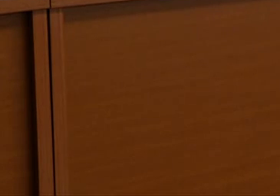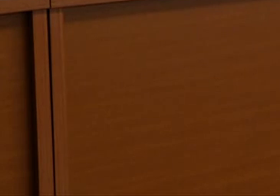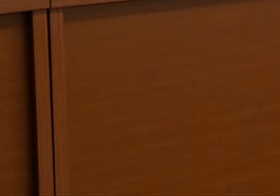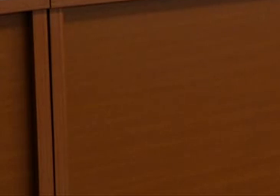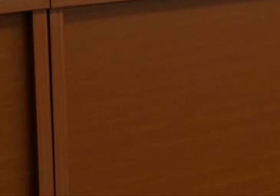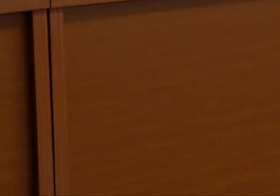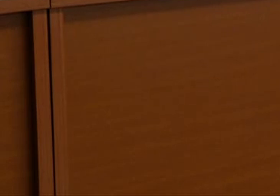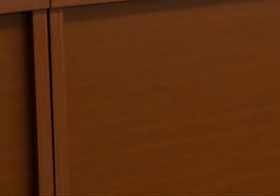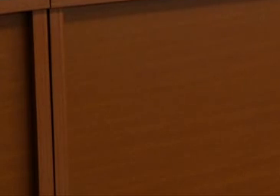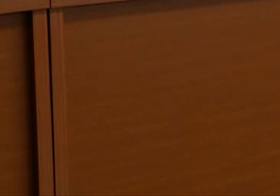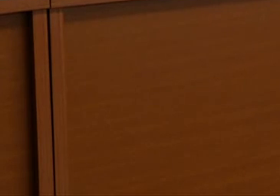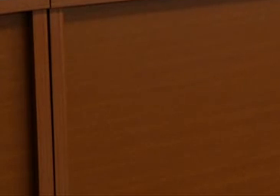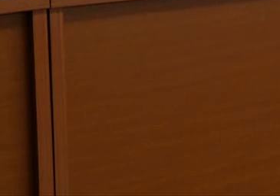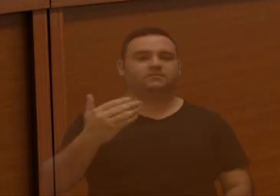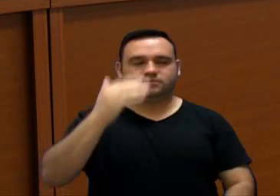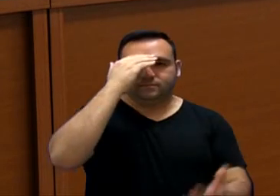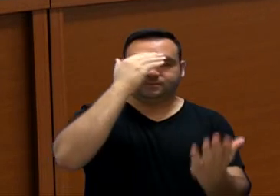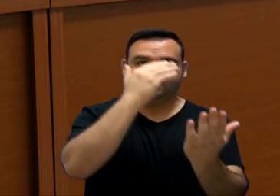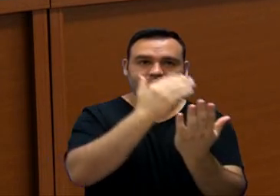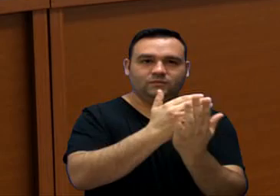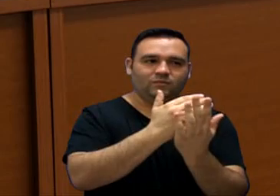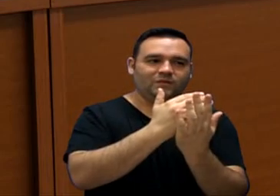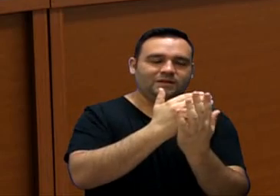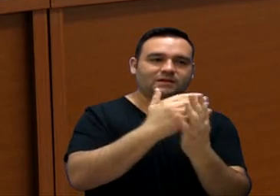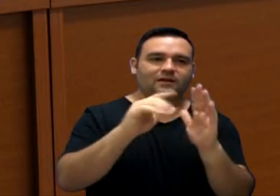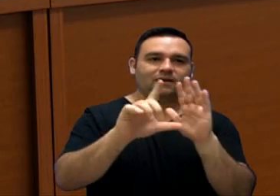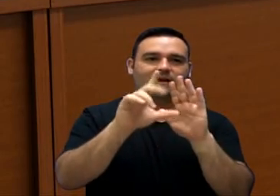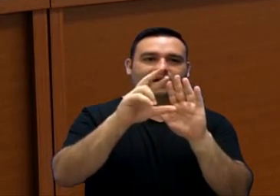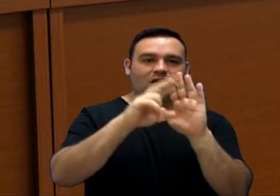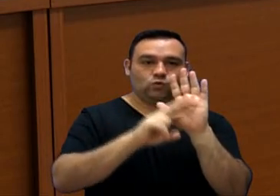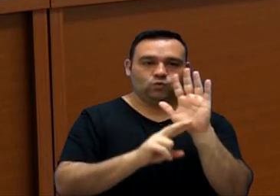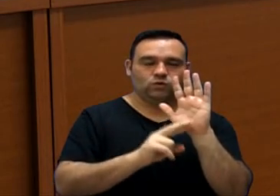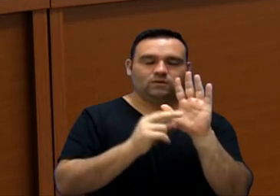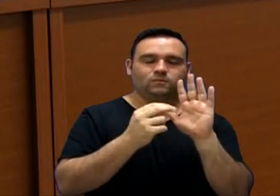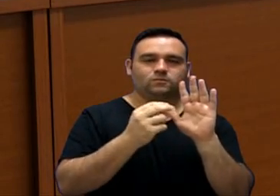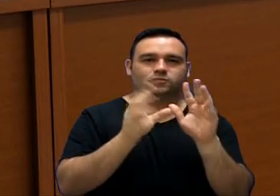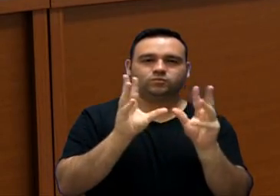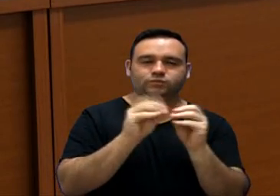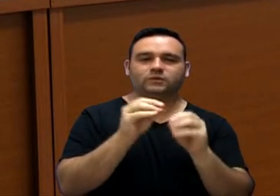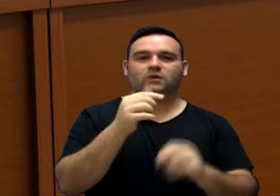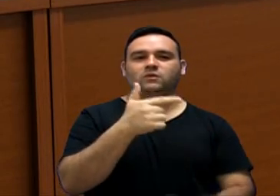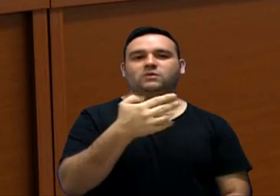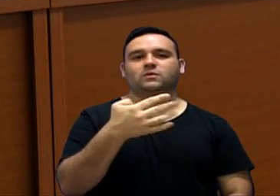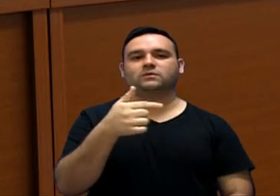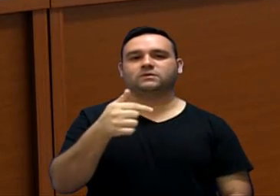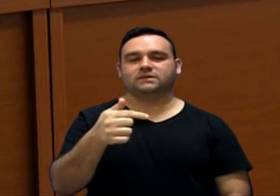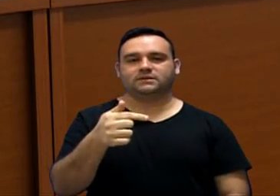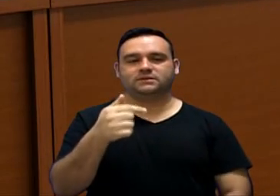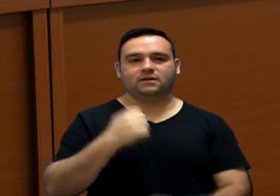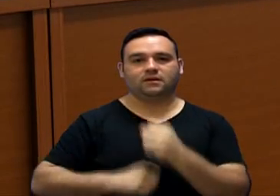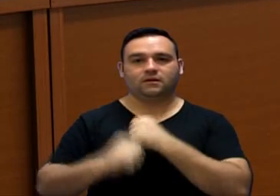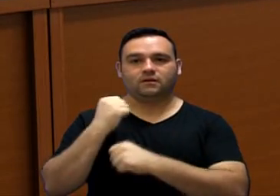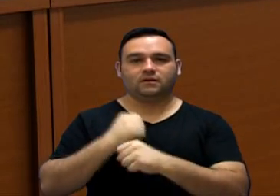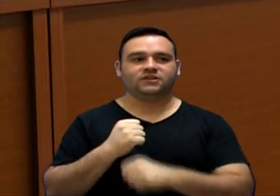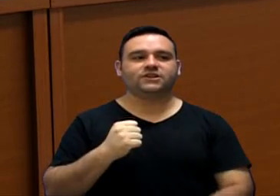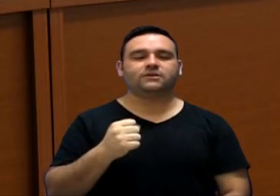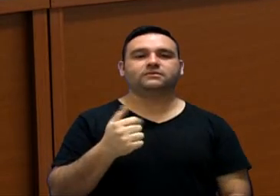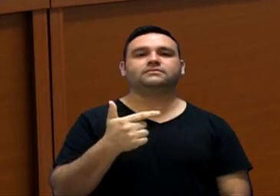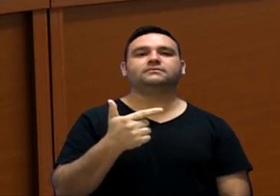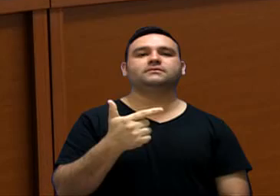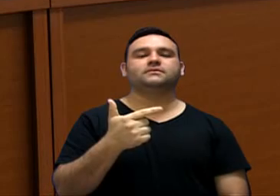convidar, de acordo com o texto da Bíblia, da resolução 247.